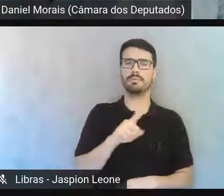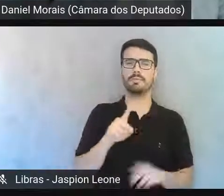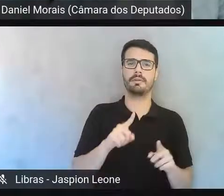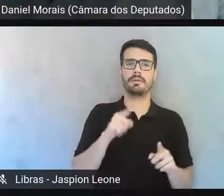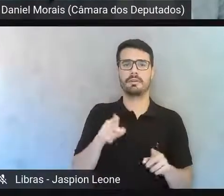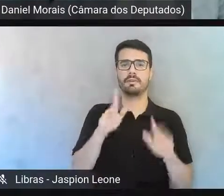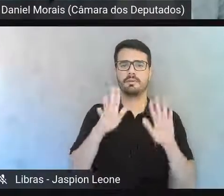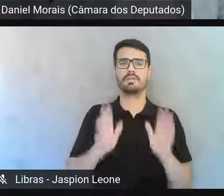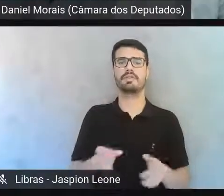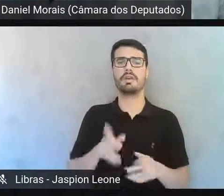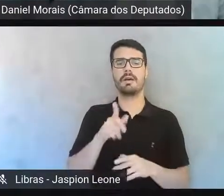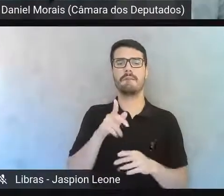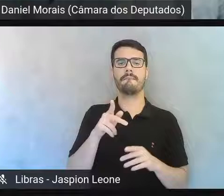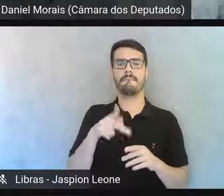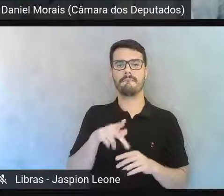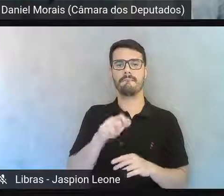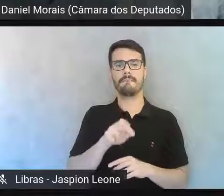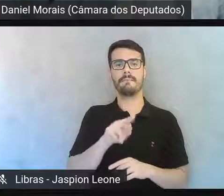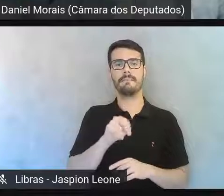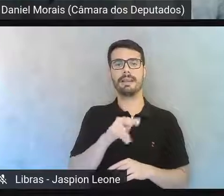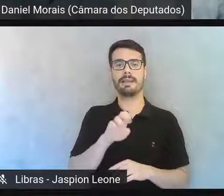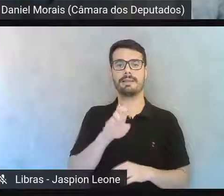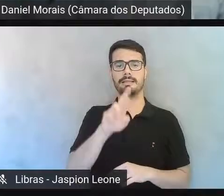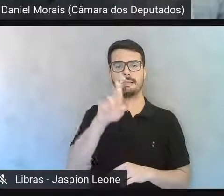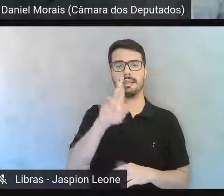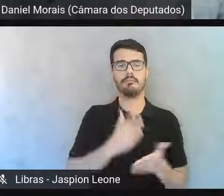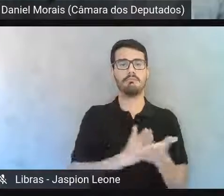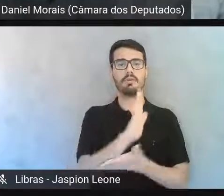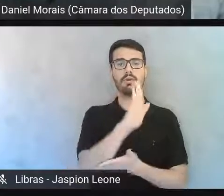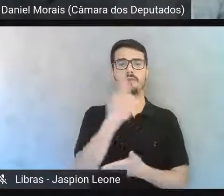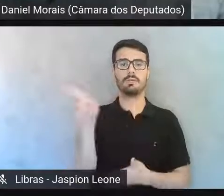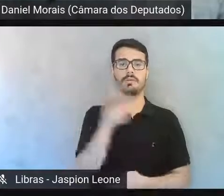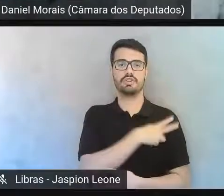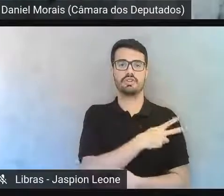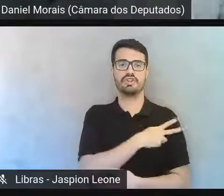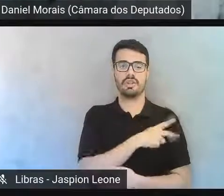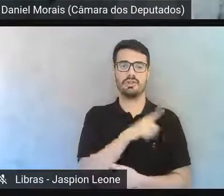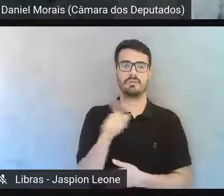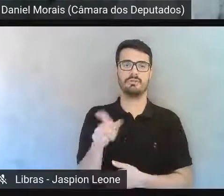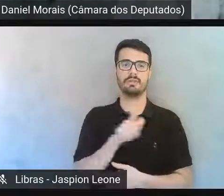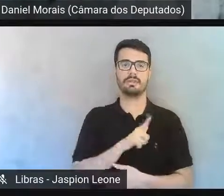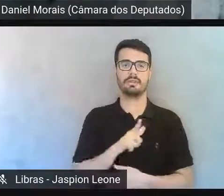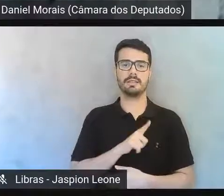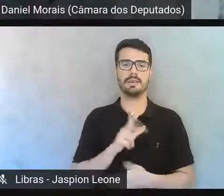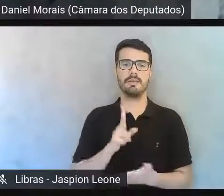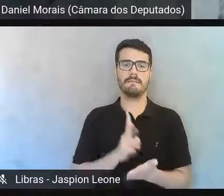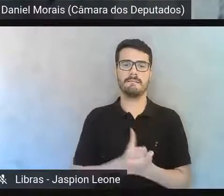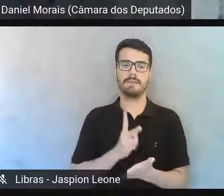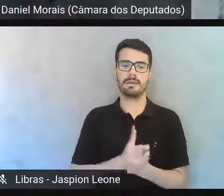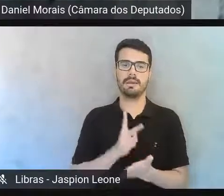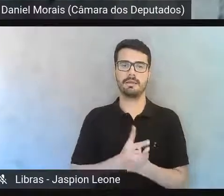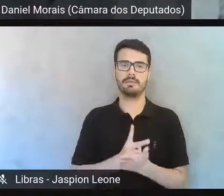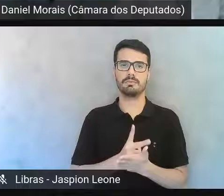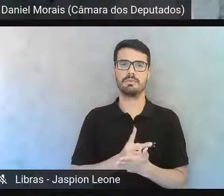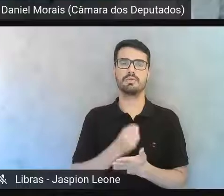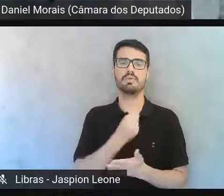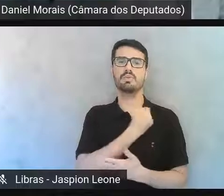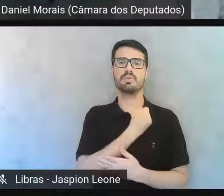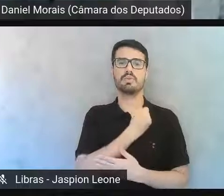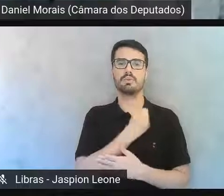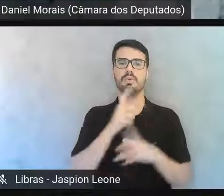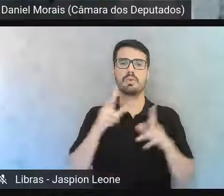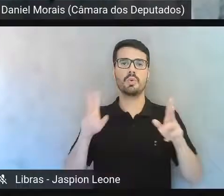o parecer e a aprovação do parecer pelo chefe tem o mesmo número de páginas